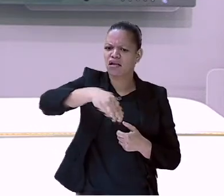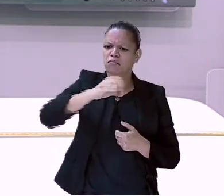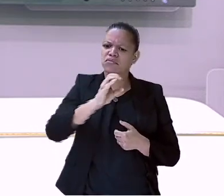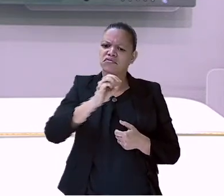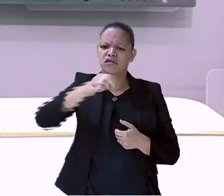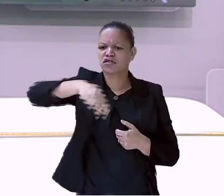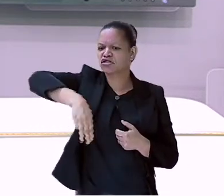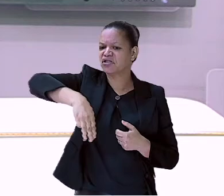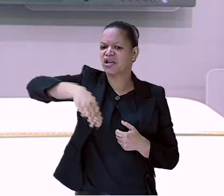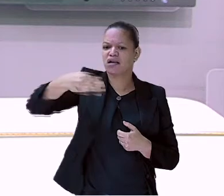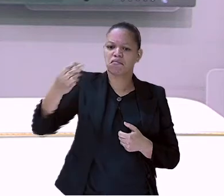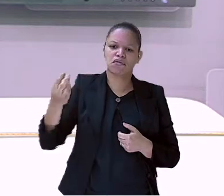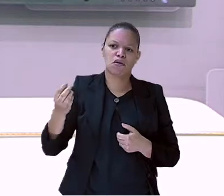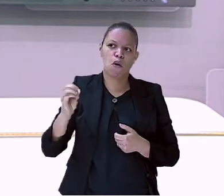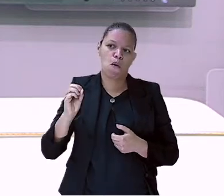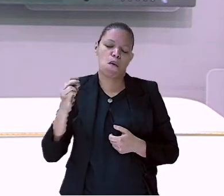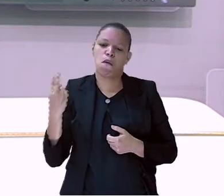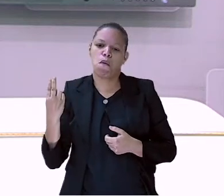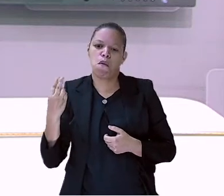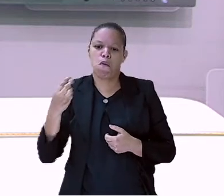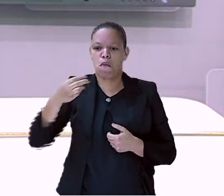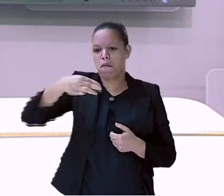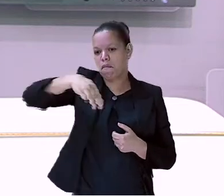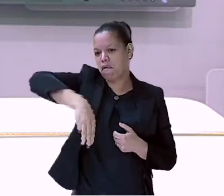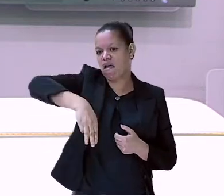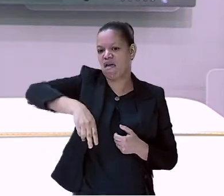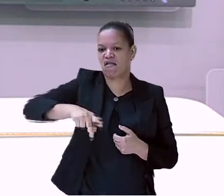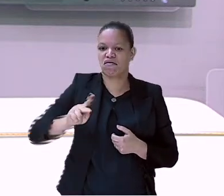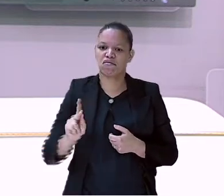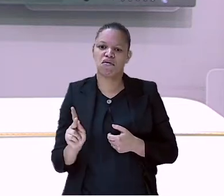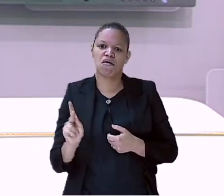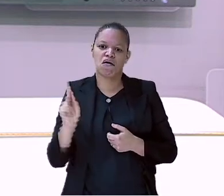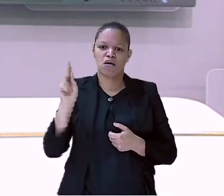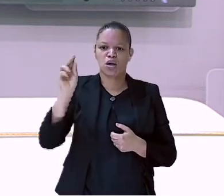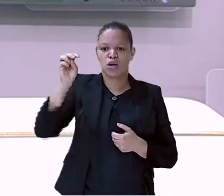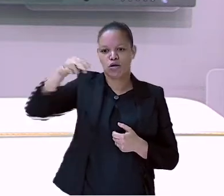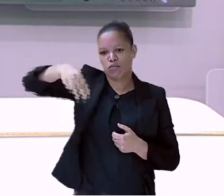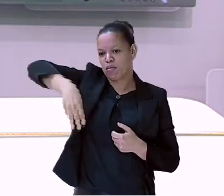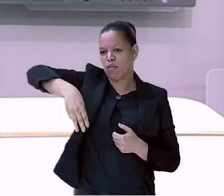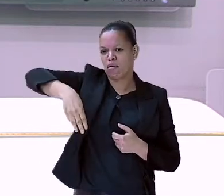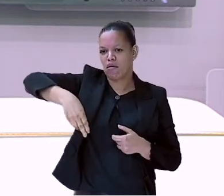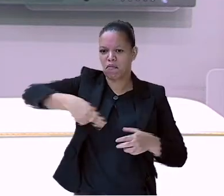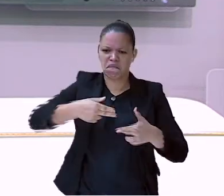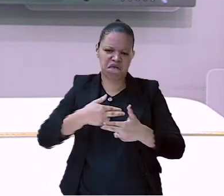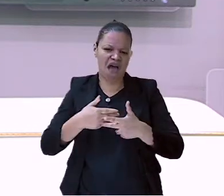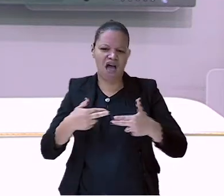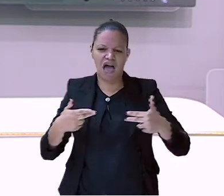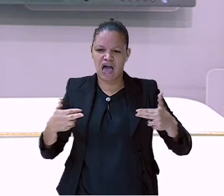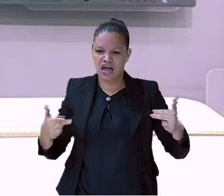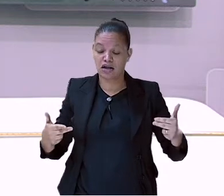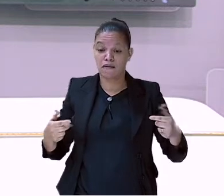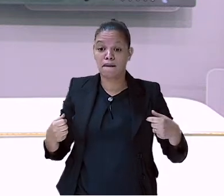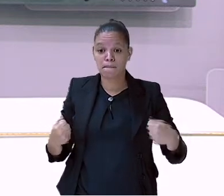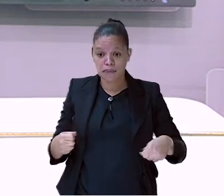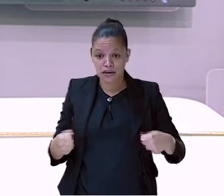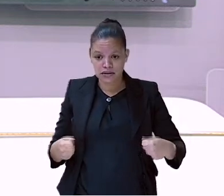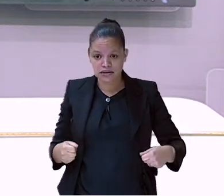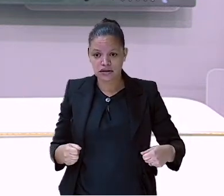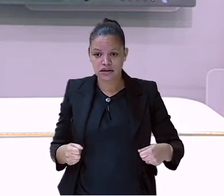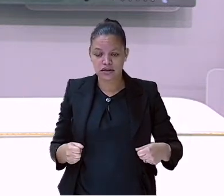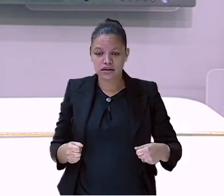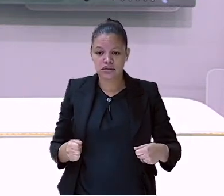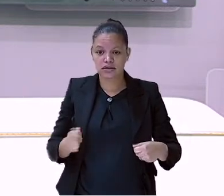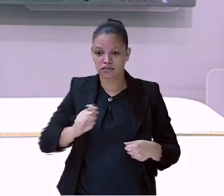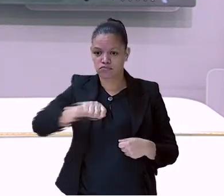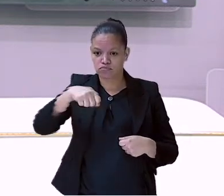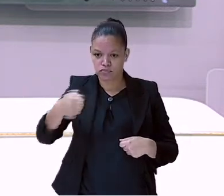centímetros, 159 quilômetros, eu posso ter infinitas medidas. Então, você não pode escrever assim, você tem que